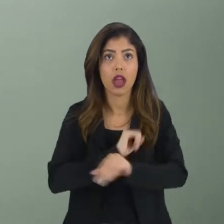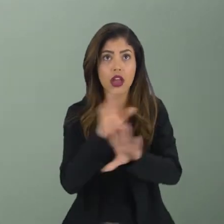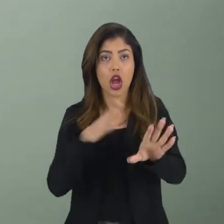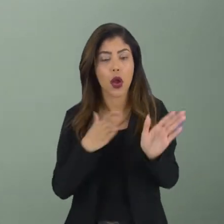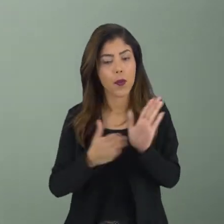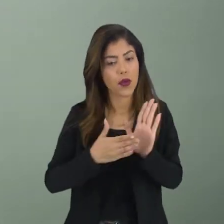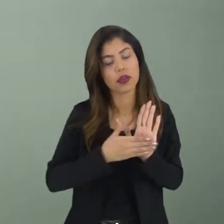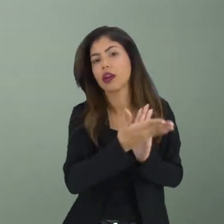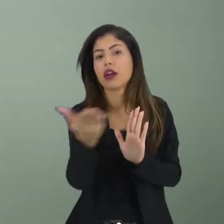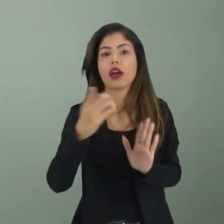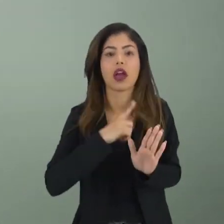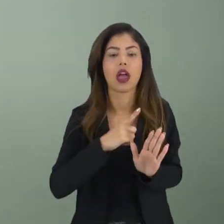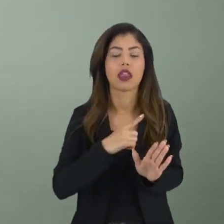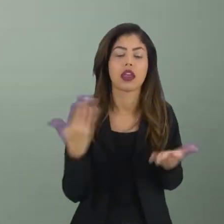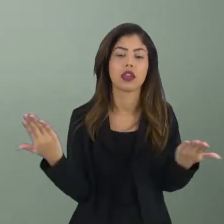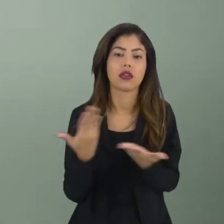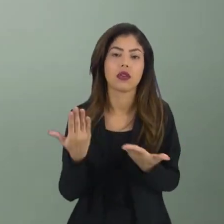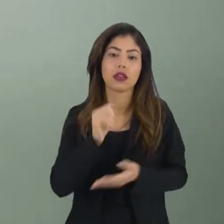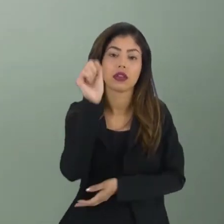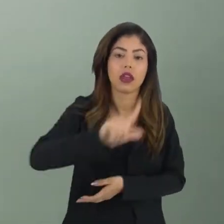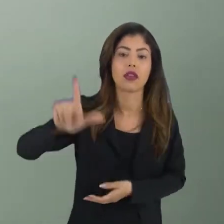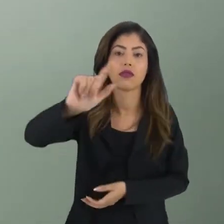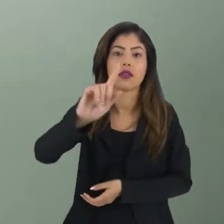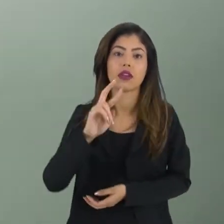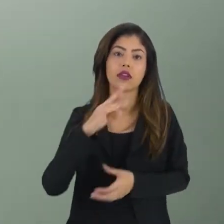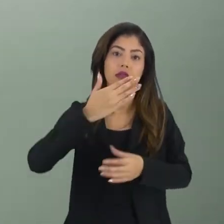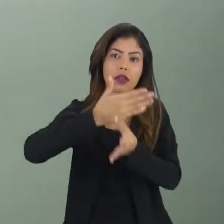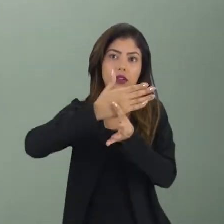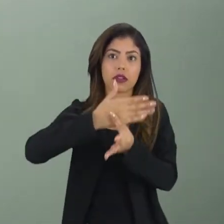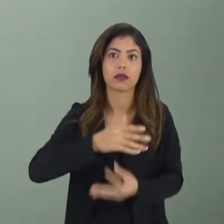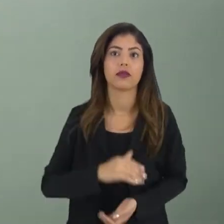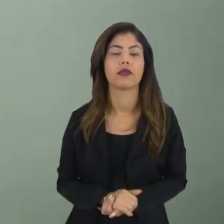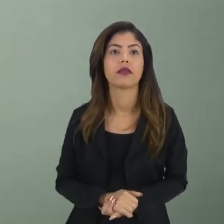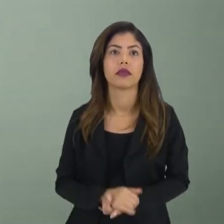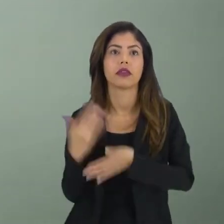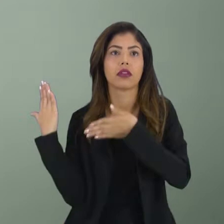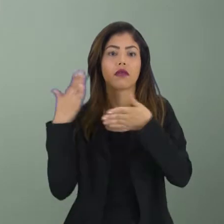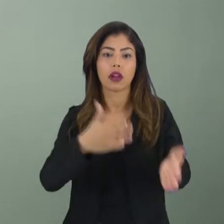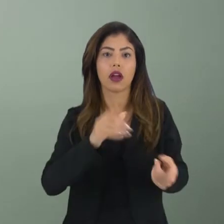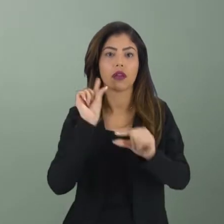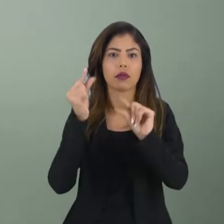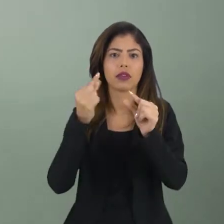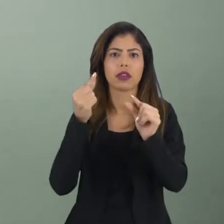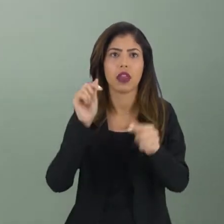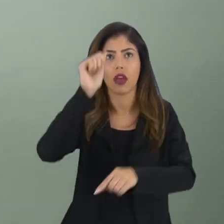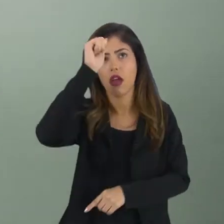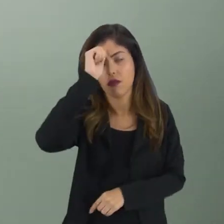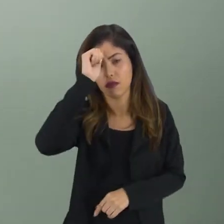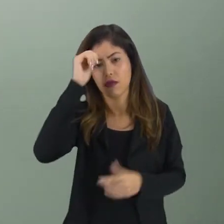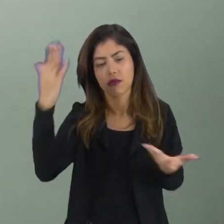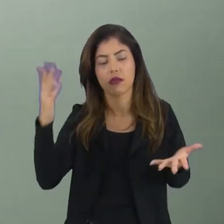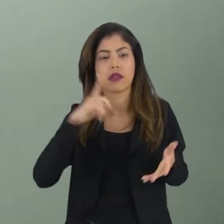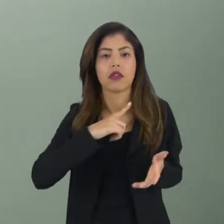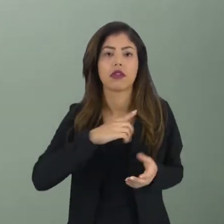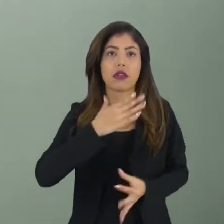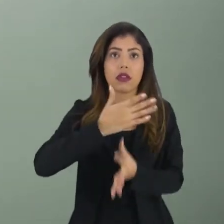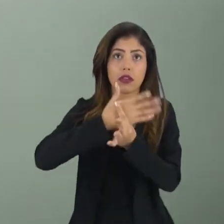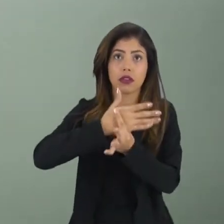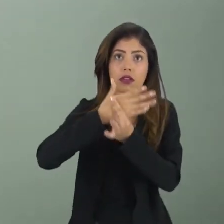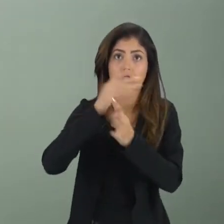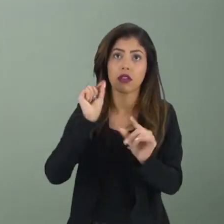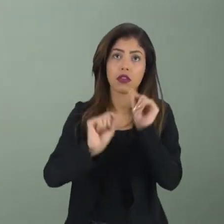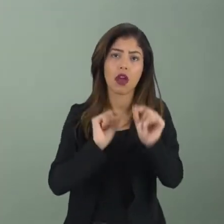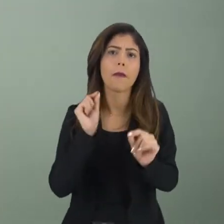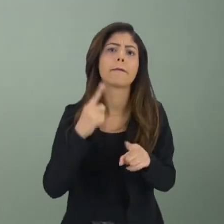ali representados na nossa literatura do realismo, tá? Agora focar um pouquinho mais, gente, nos principais autores do realismo e naturalismo. Porque eu